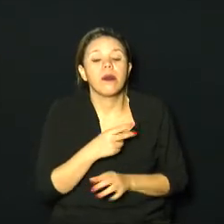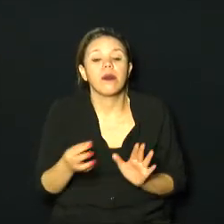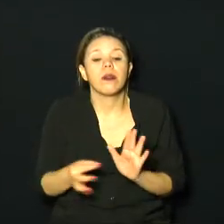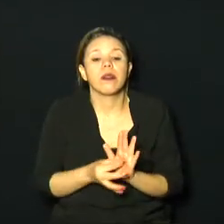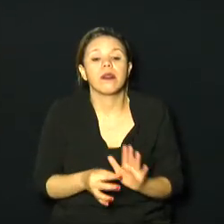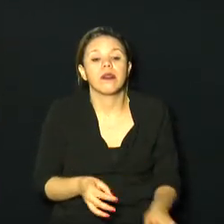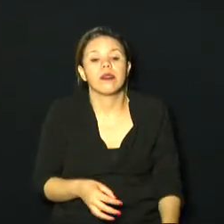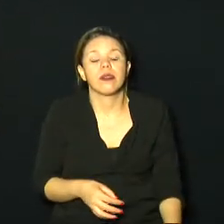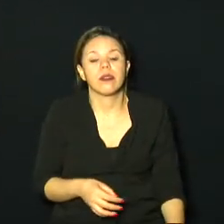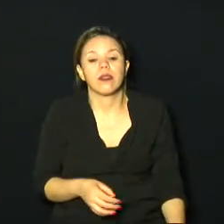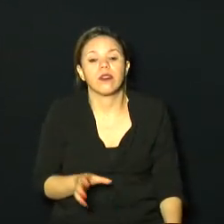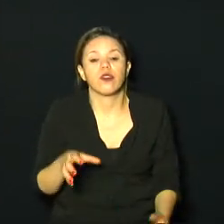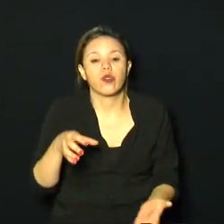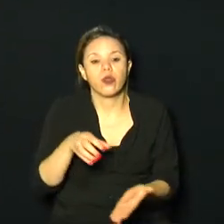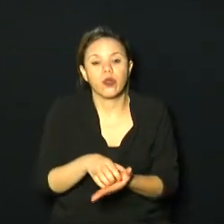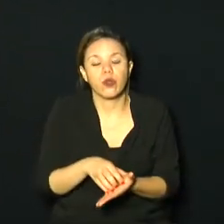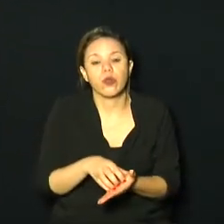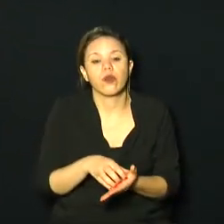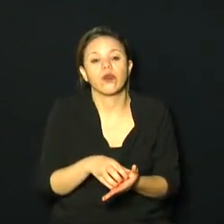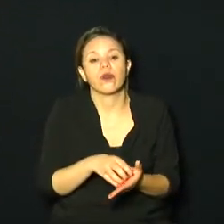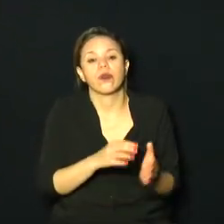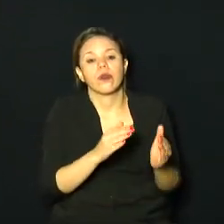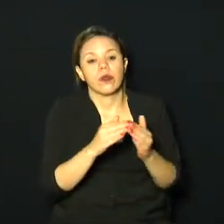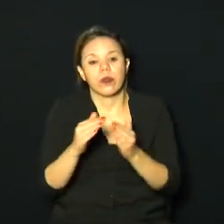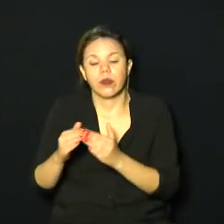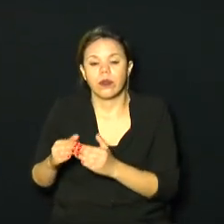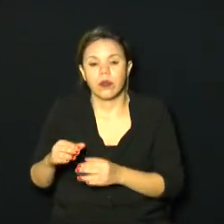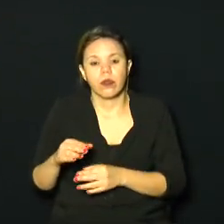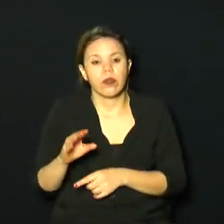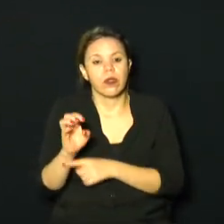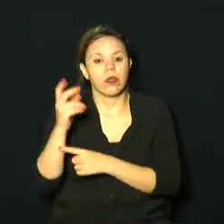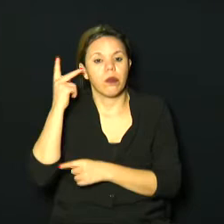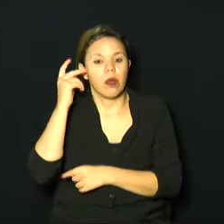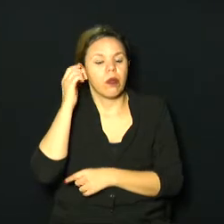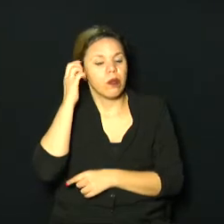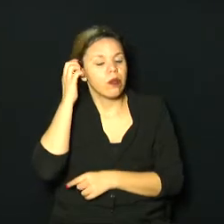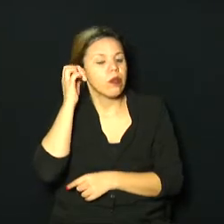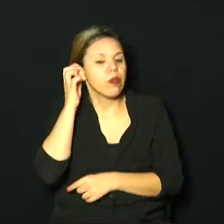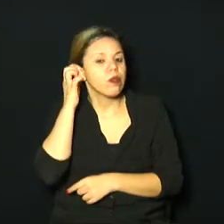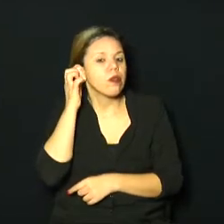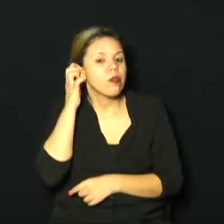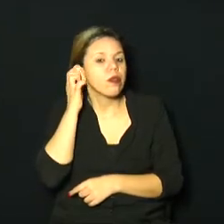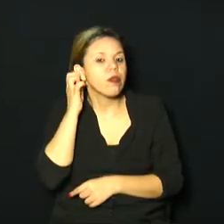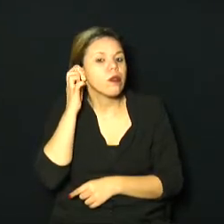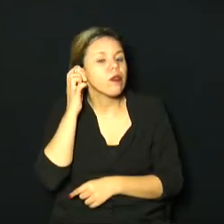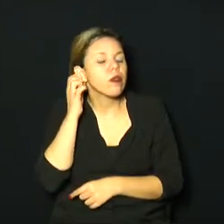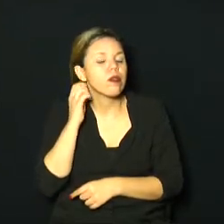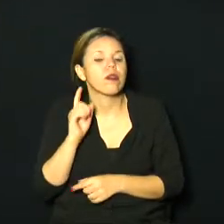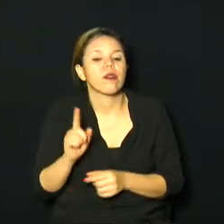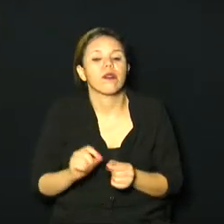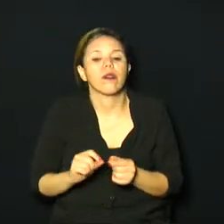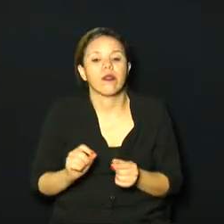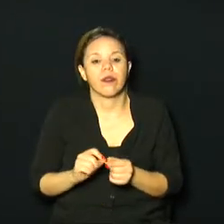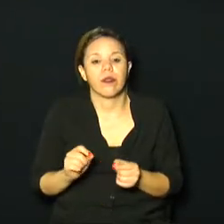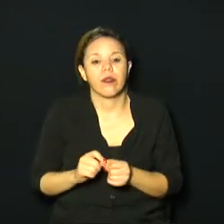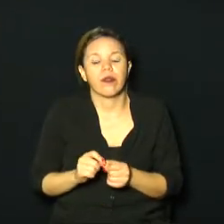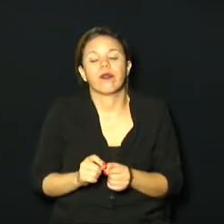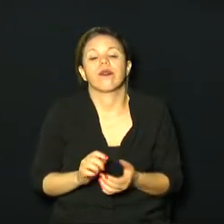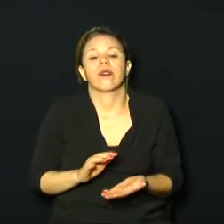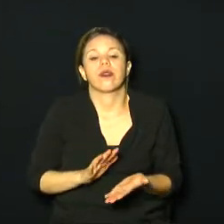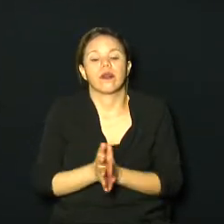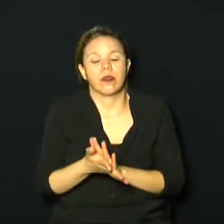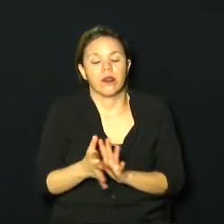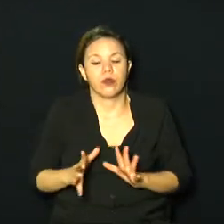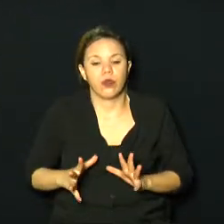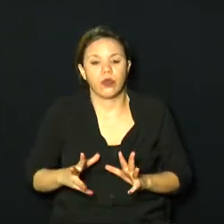manifeste, o Núcleo de Habitação da Defensoria Pública do Estado de São Paulo se manifeste, para não fazer num atropelo, onde